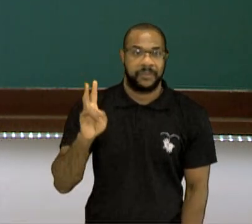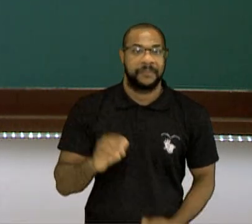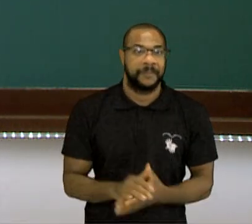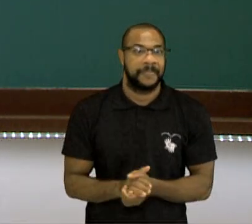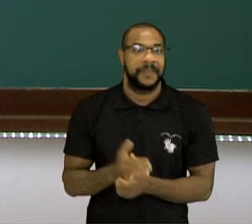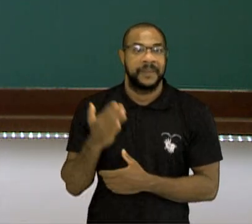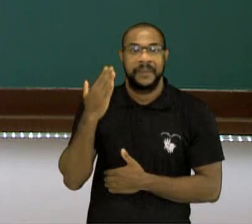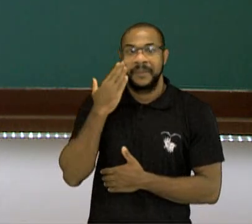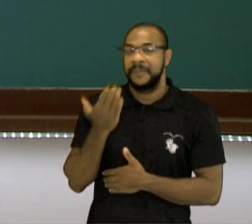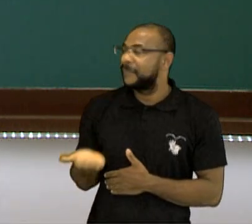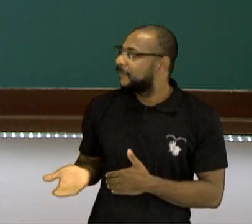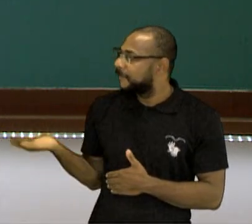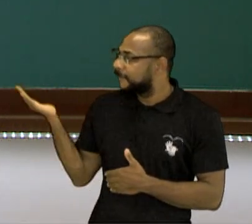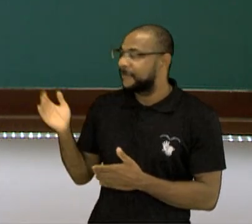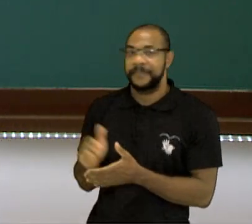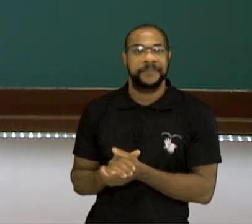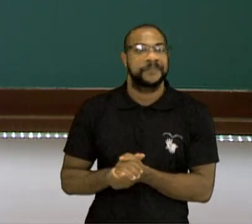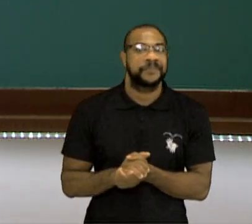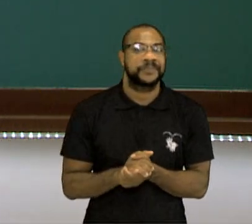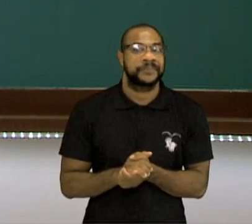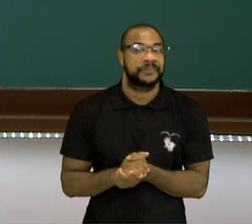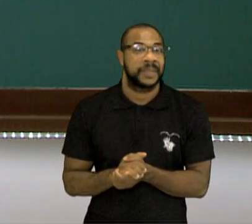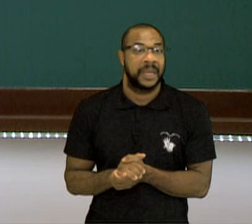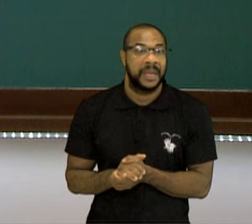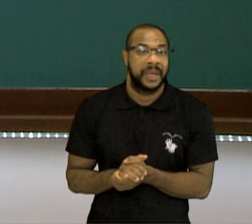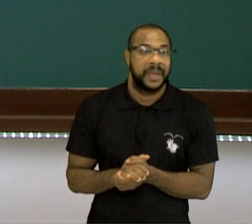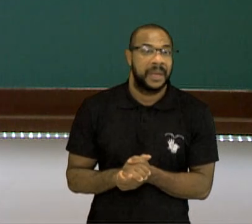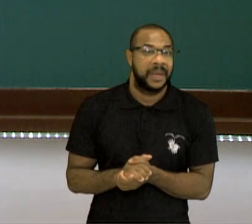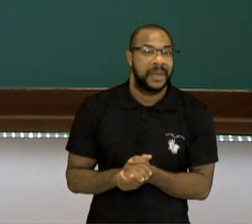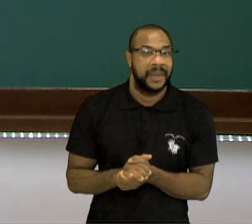aqui nós temos